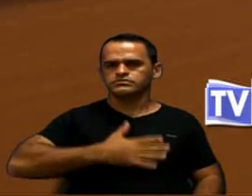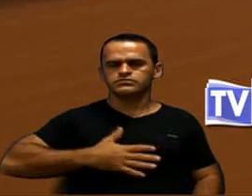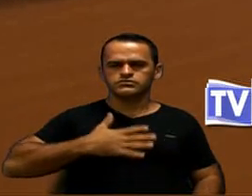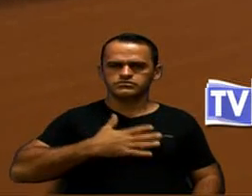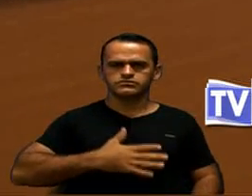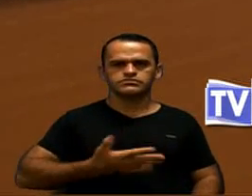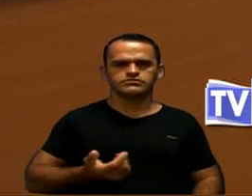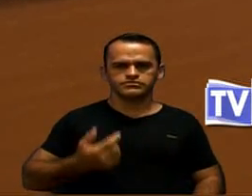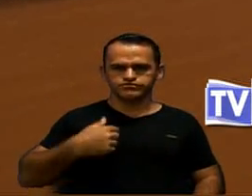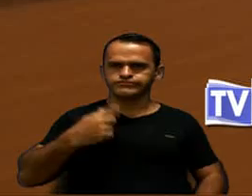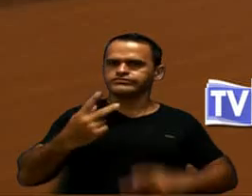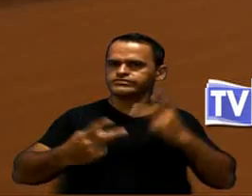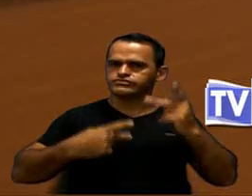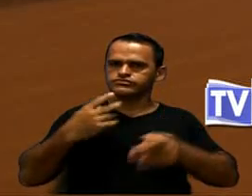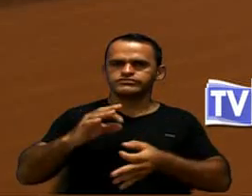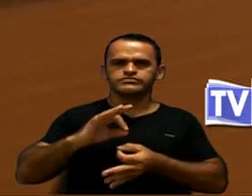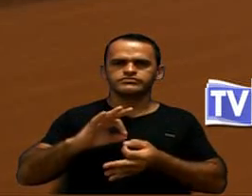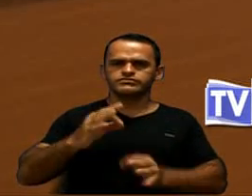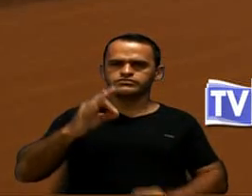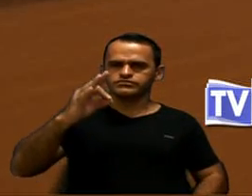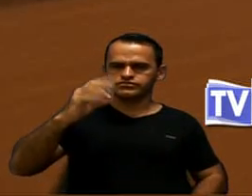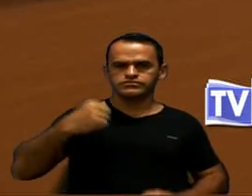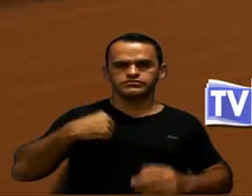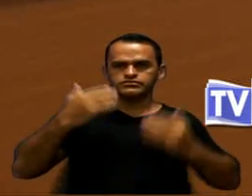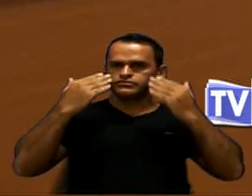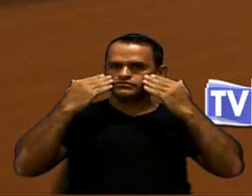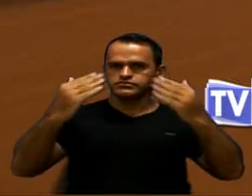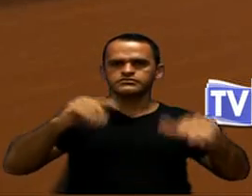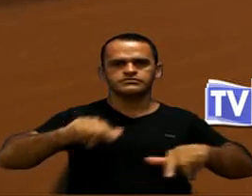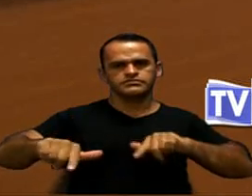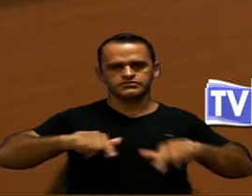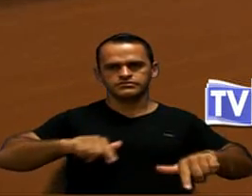Tô falante hoje, rapaz, tem que mostrar serviço aqui, rapaz, ó.